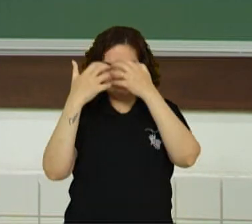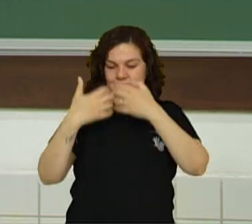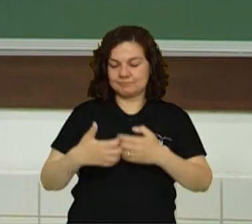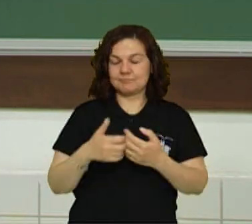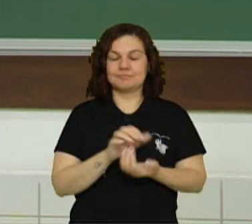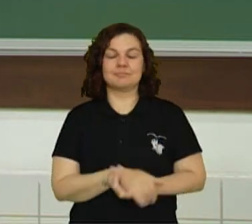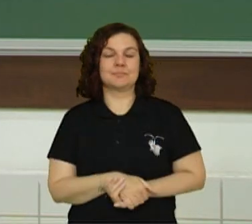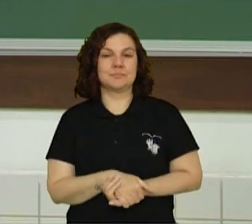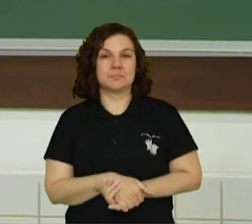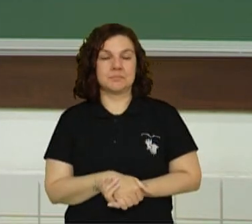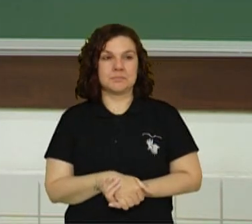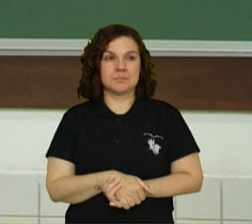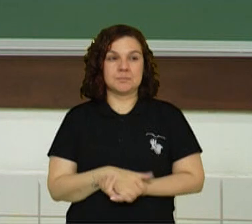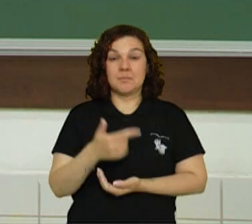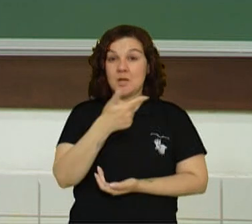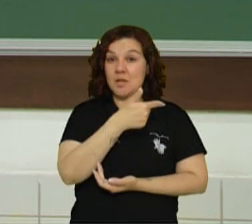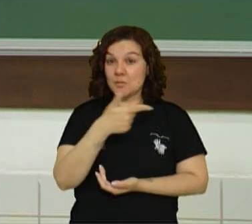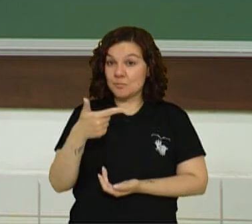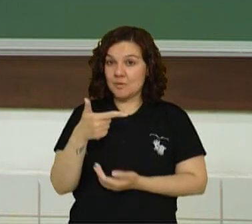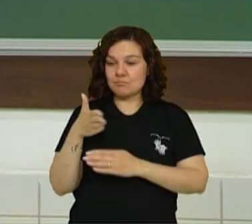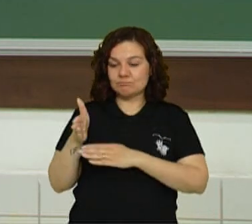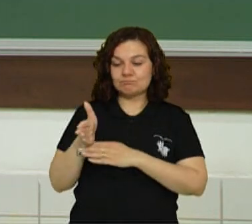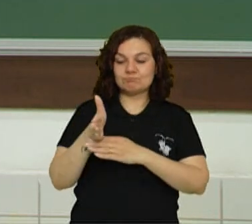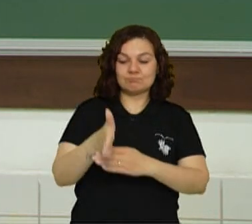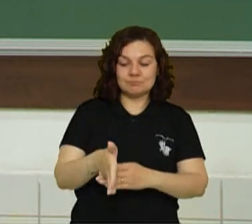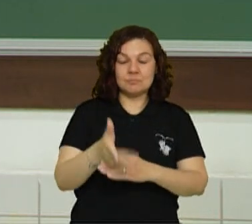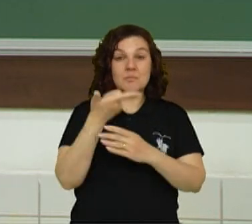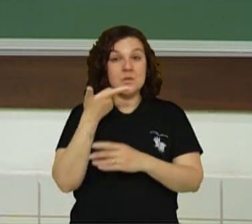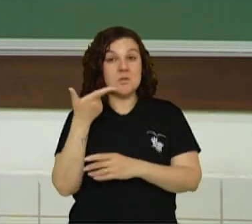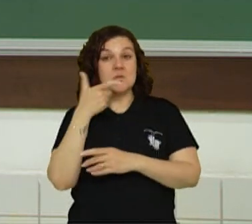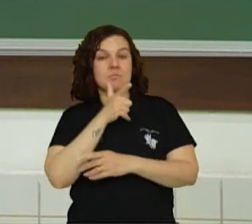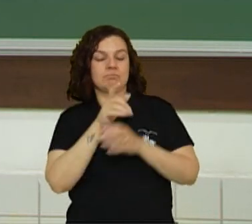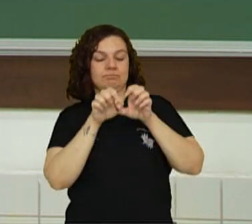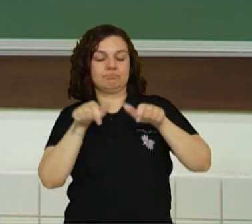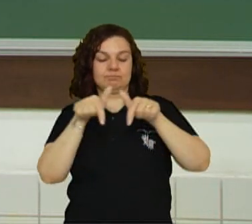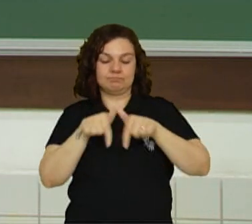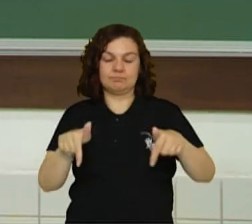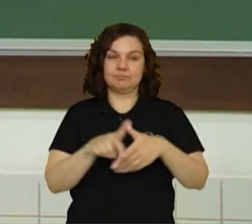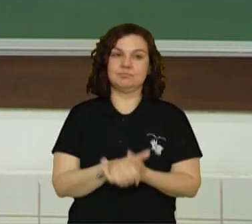raciocínio abstrato. Não temos um único caminho para escrever uma equação.